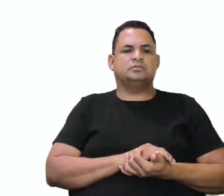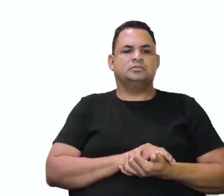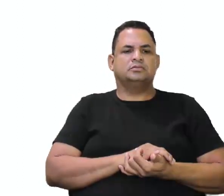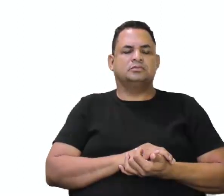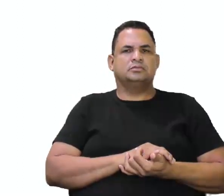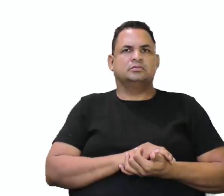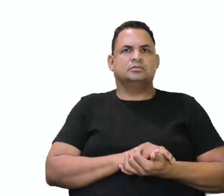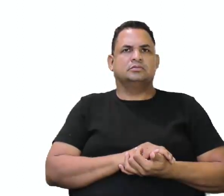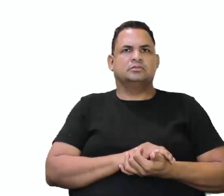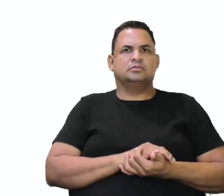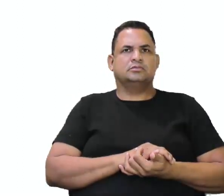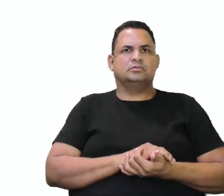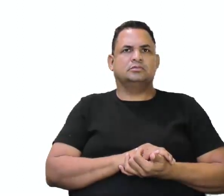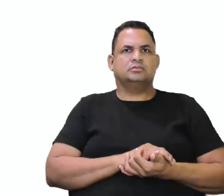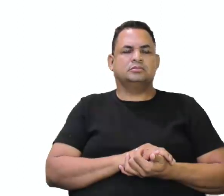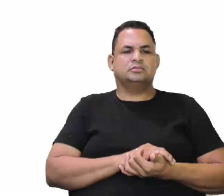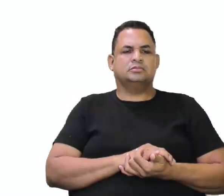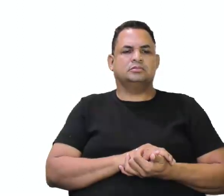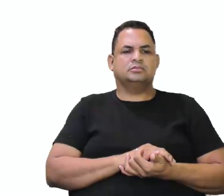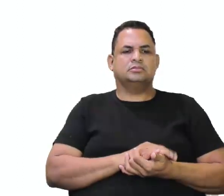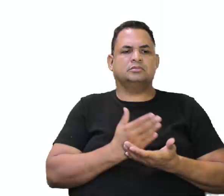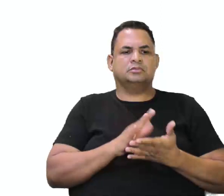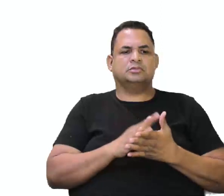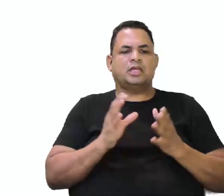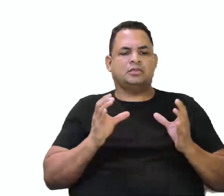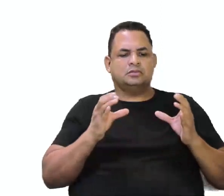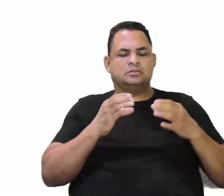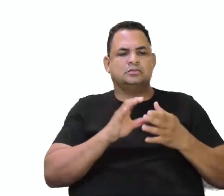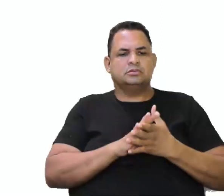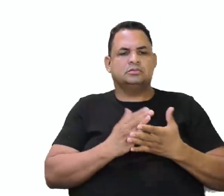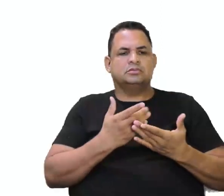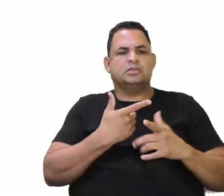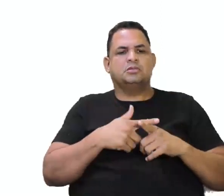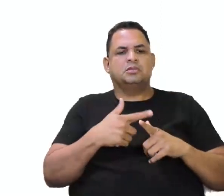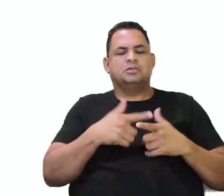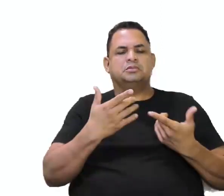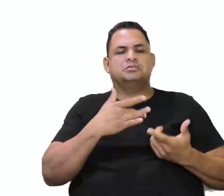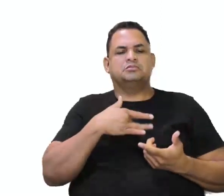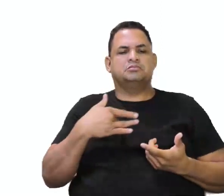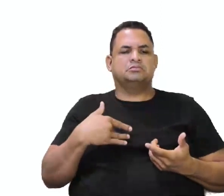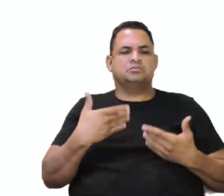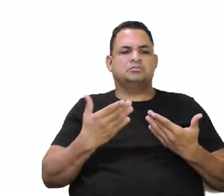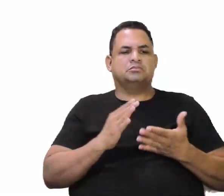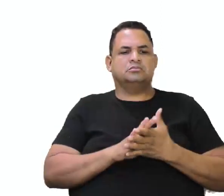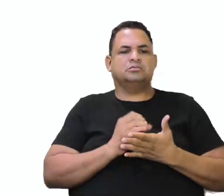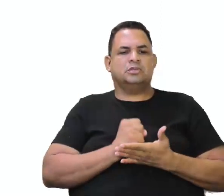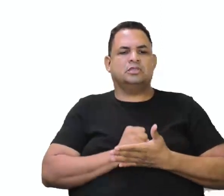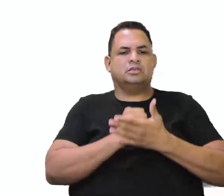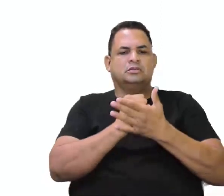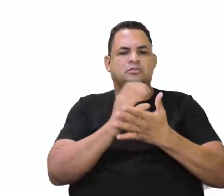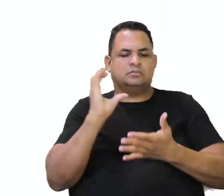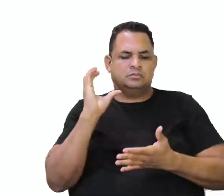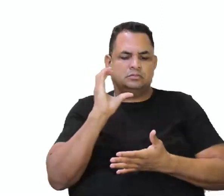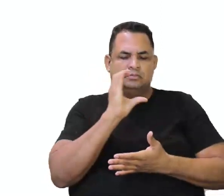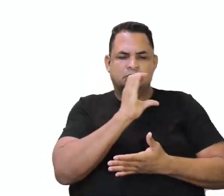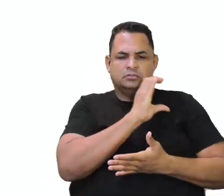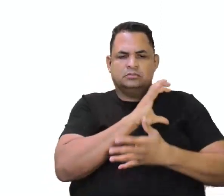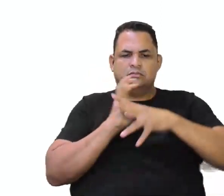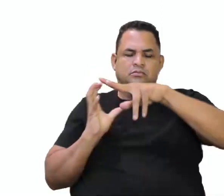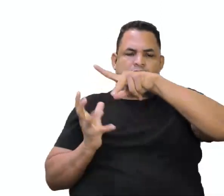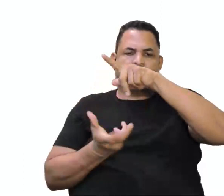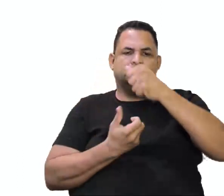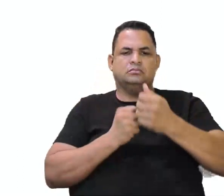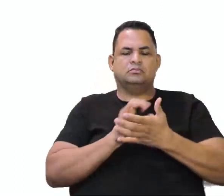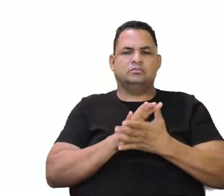combustão vão subir para a atmosfera e vão, com certeza, se acumular ali, causando problemas, né? Contribui para o aquecimento do